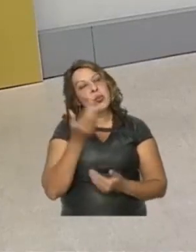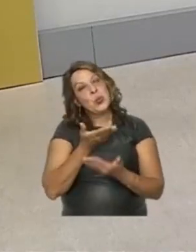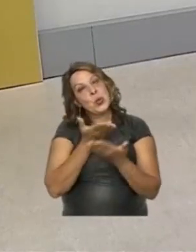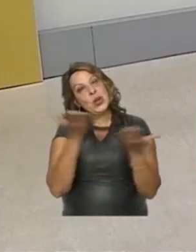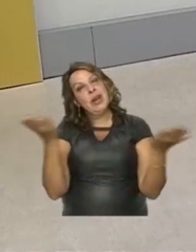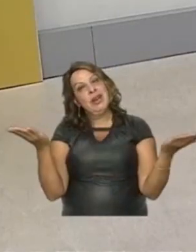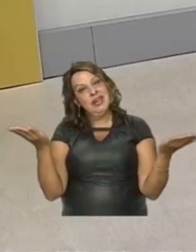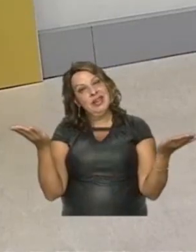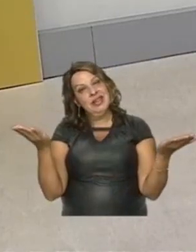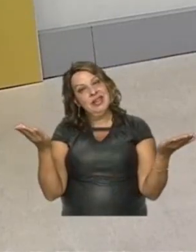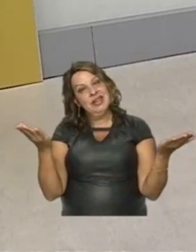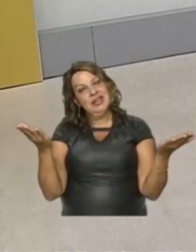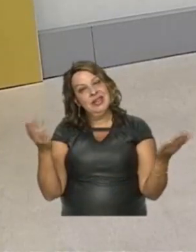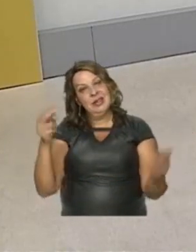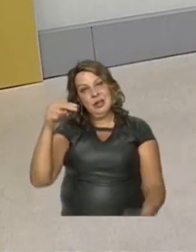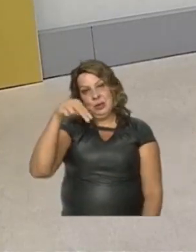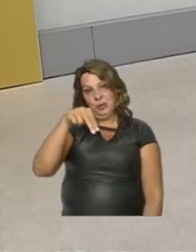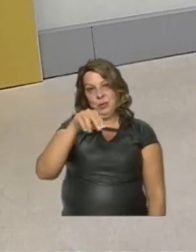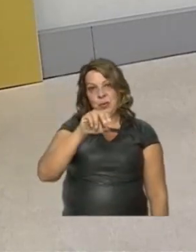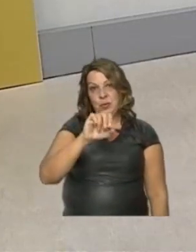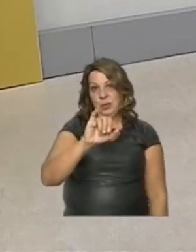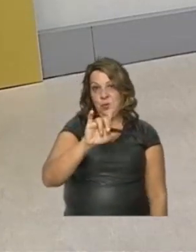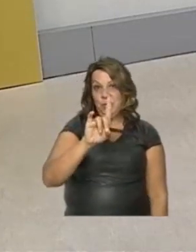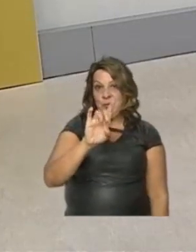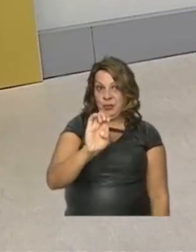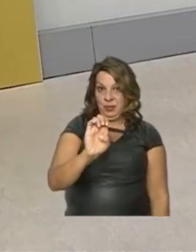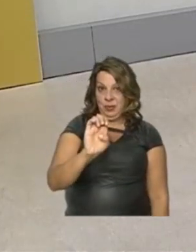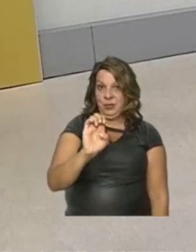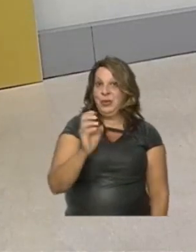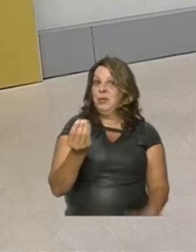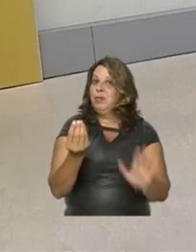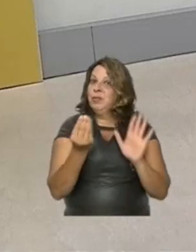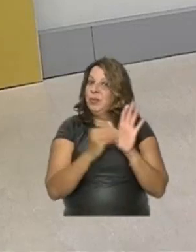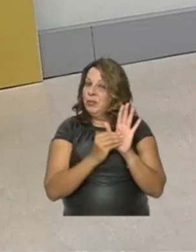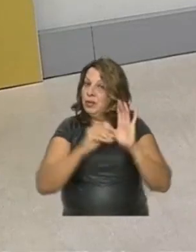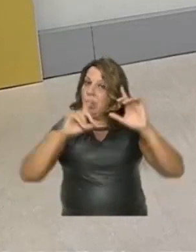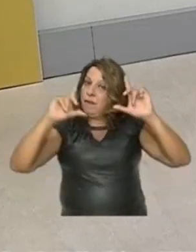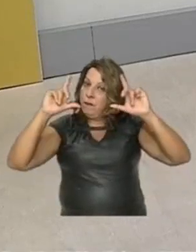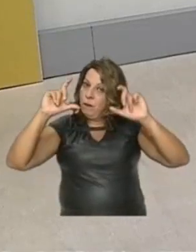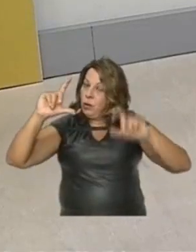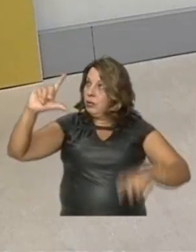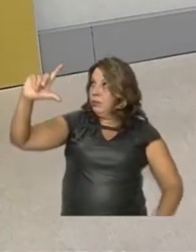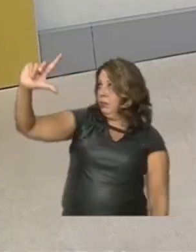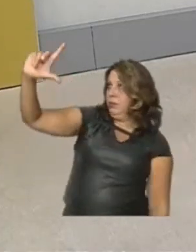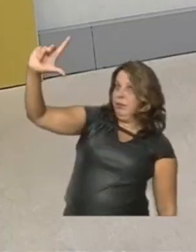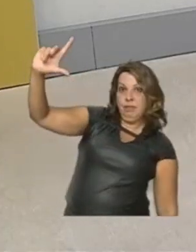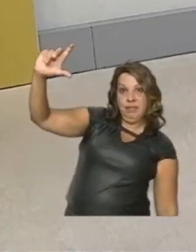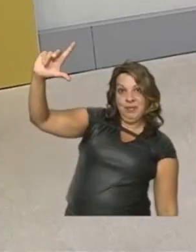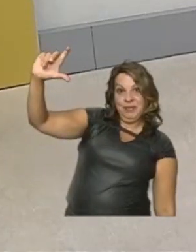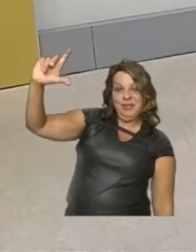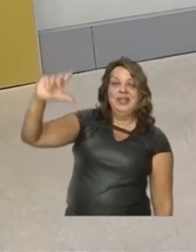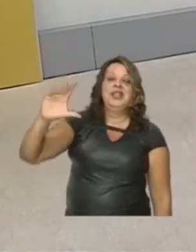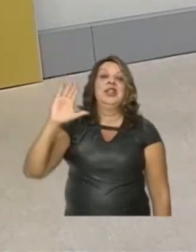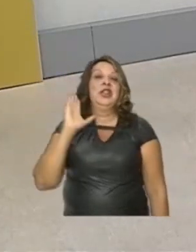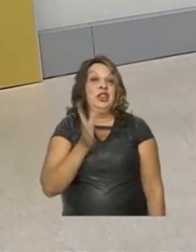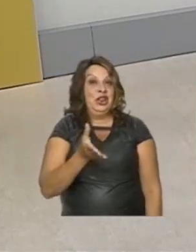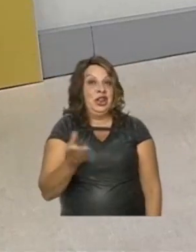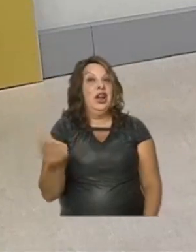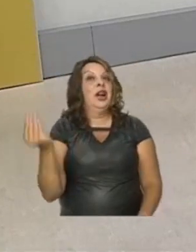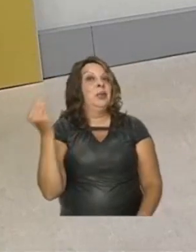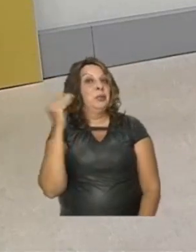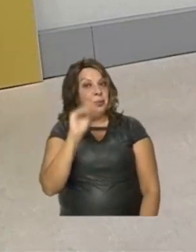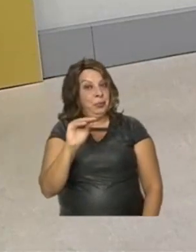nos acompanhando. Neide Fonseca já registrou aqui a foto nossa, Júnior, e já colocou nas